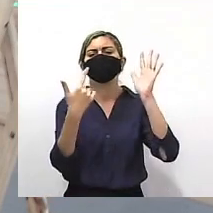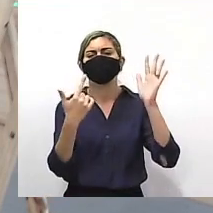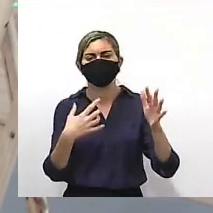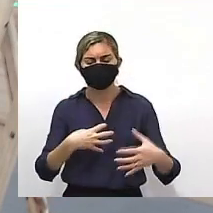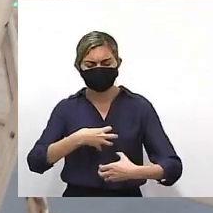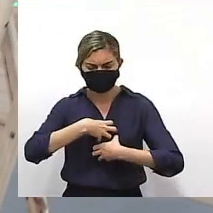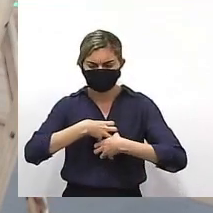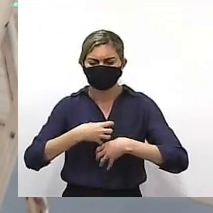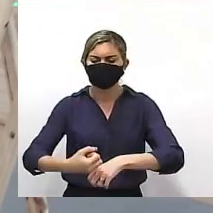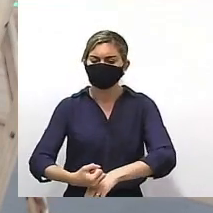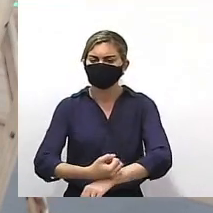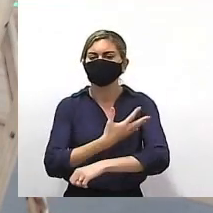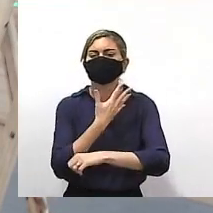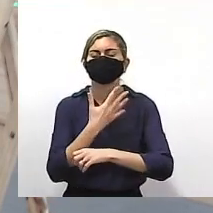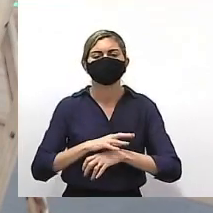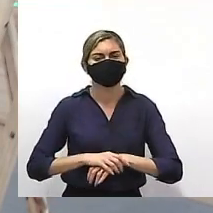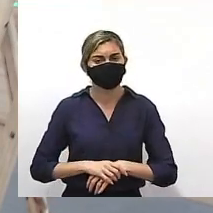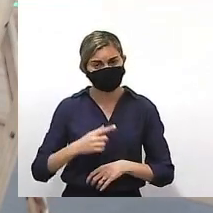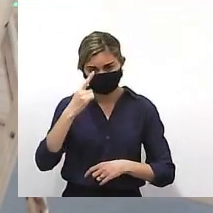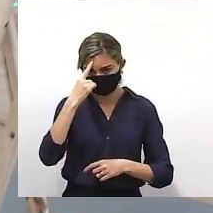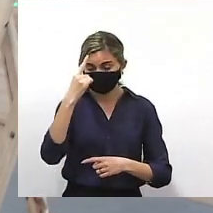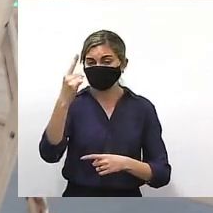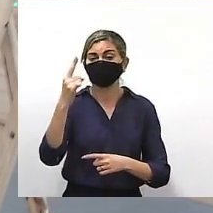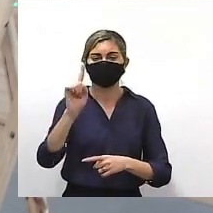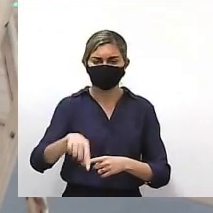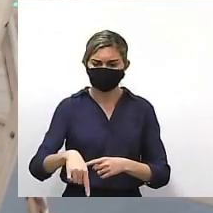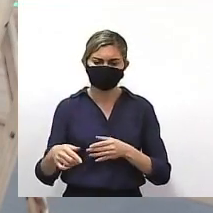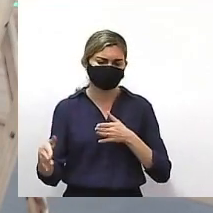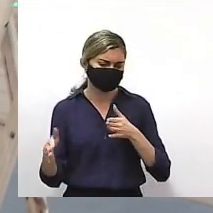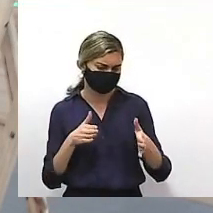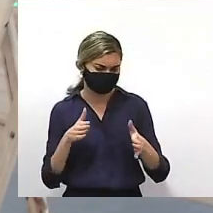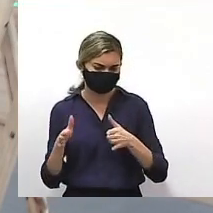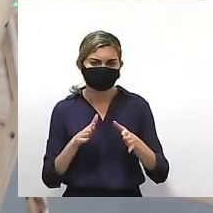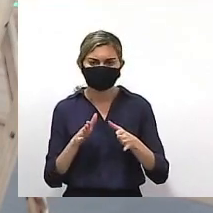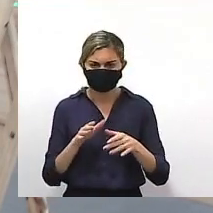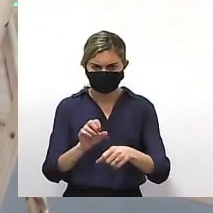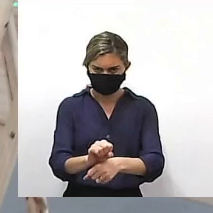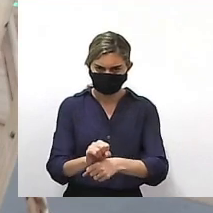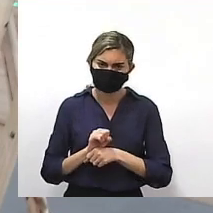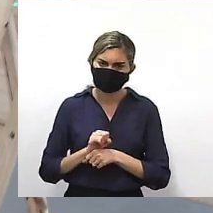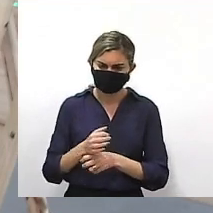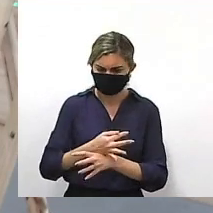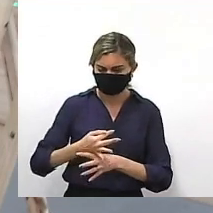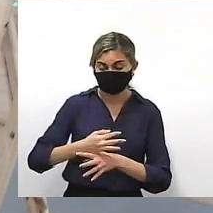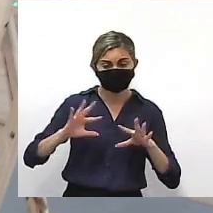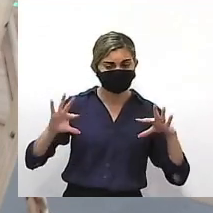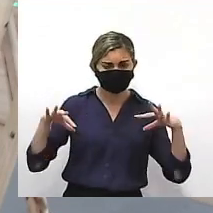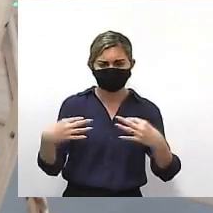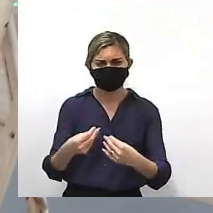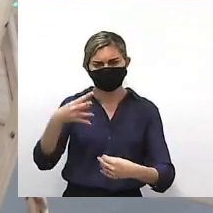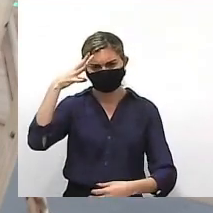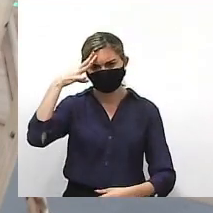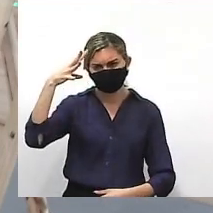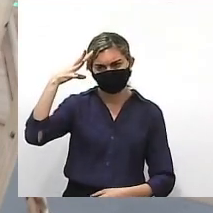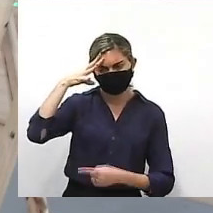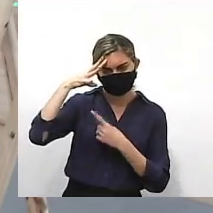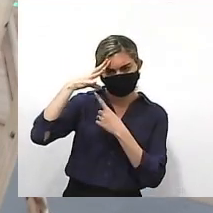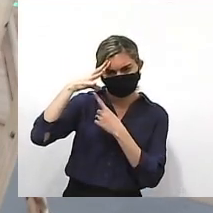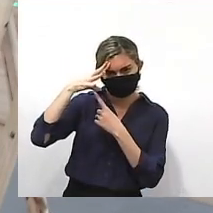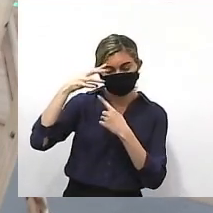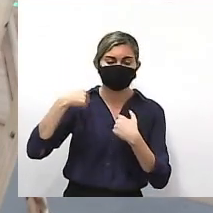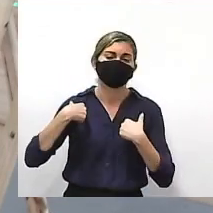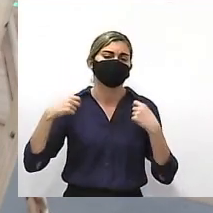nos emocionando. A ideia é que nesse período de recesso, todas as quartas-feiras,